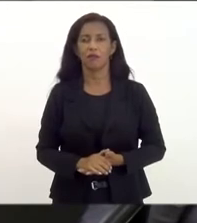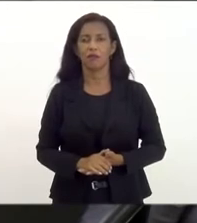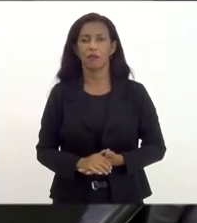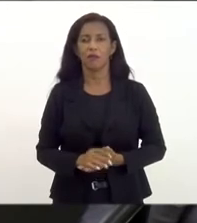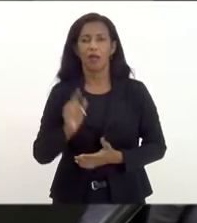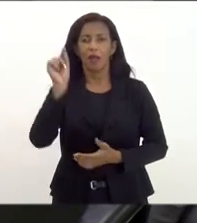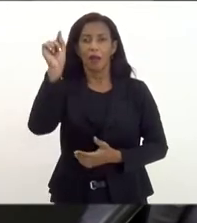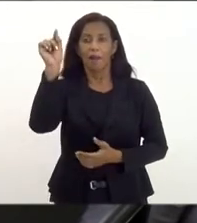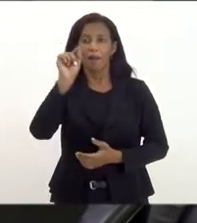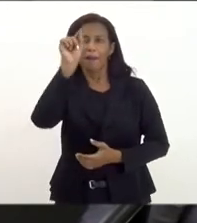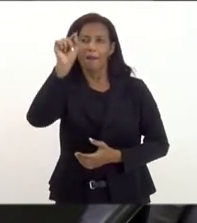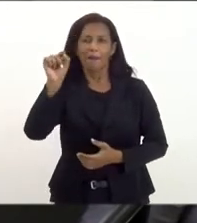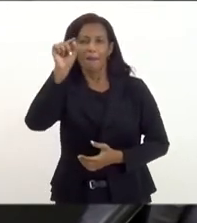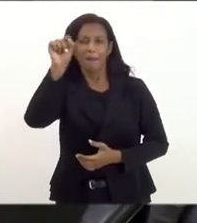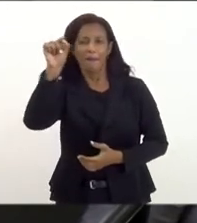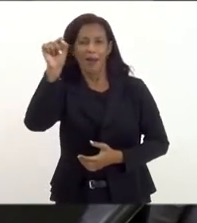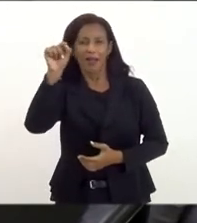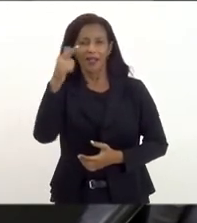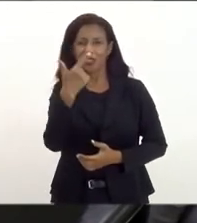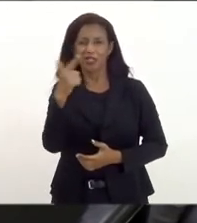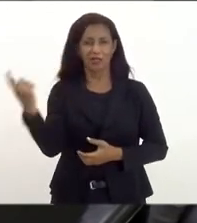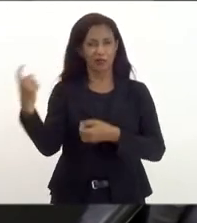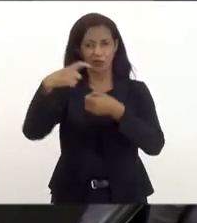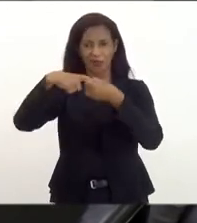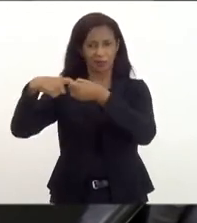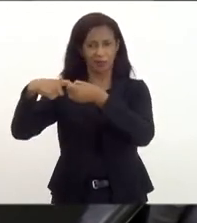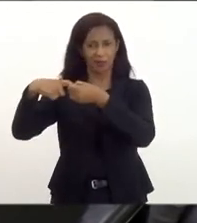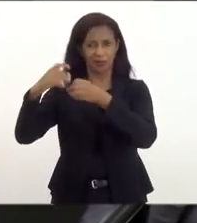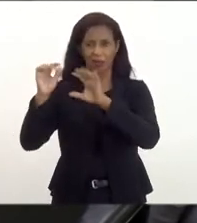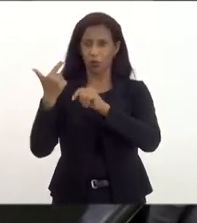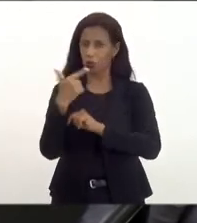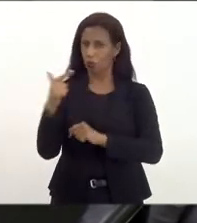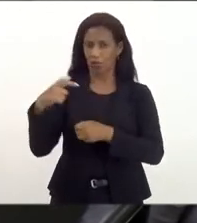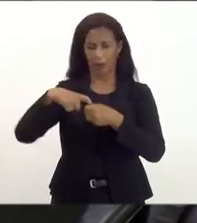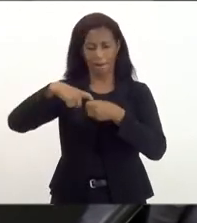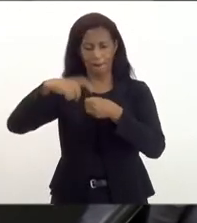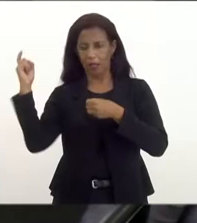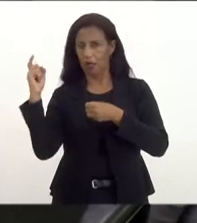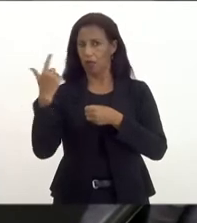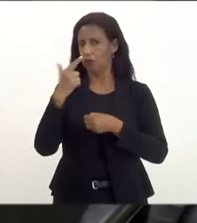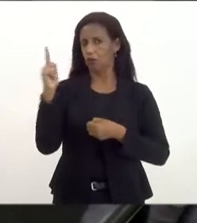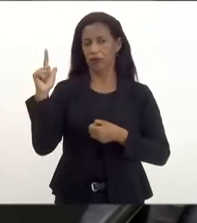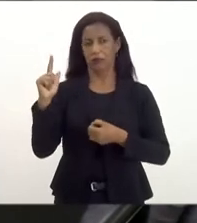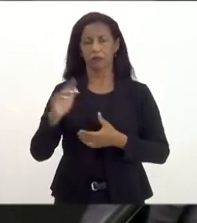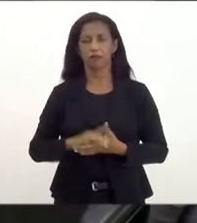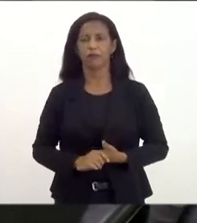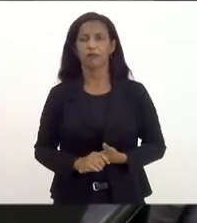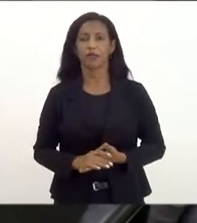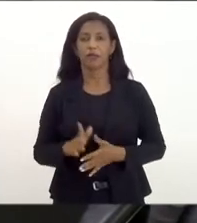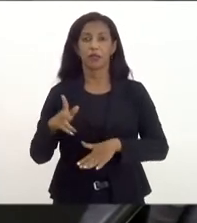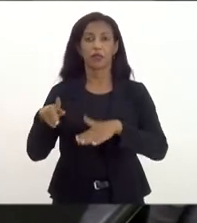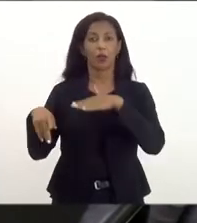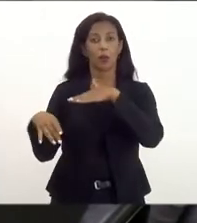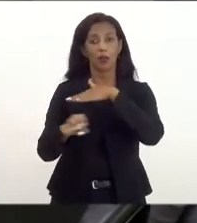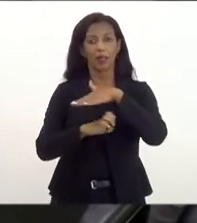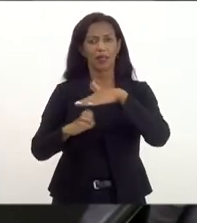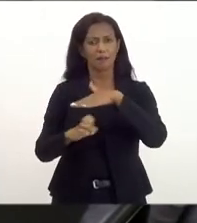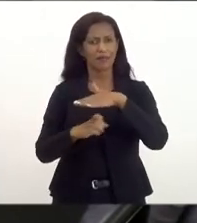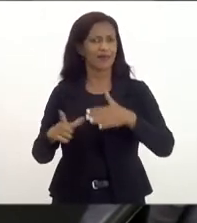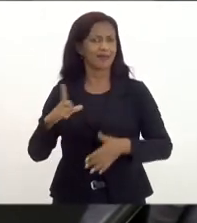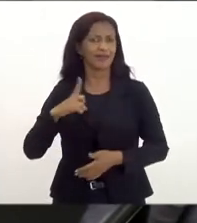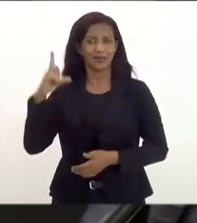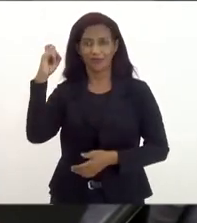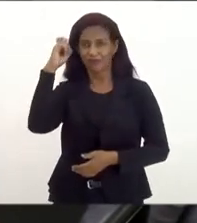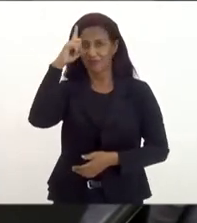asteriscos são as empresas não-dependentes são aquelas é que a gente tem